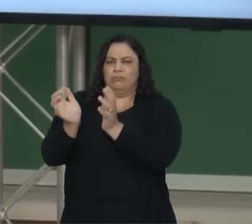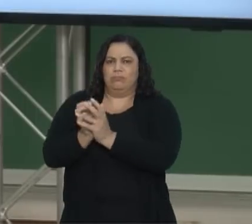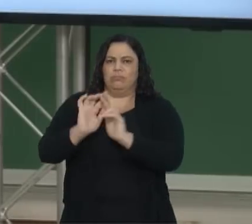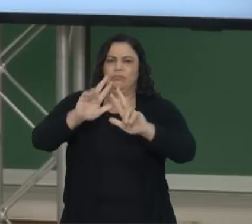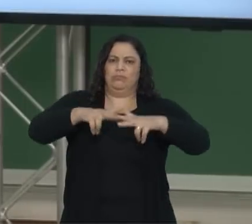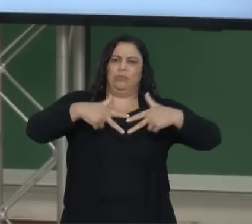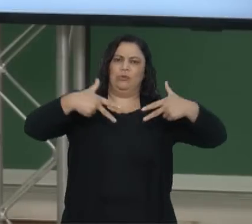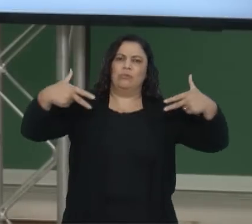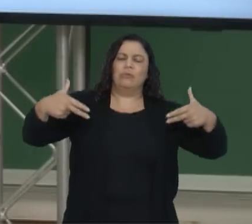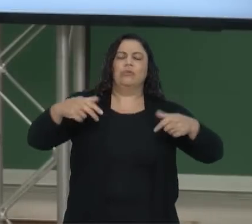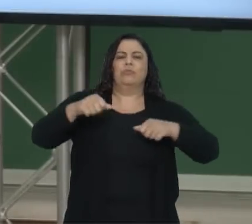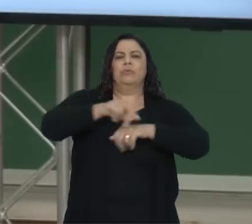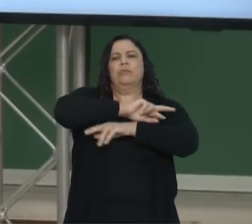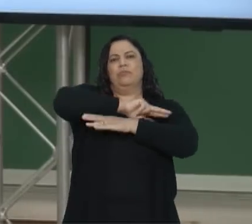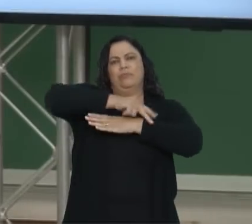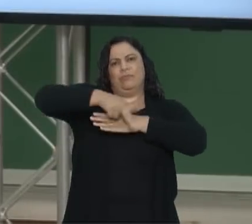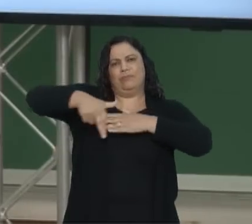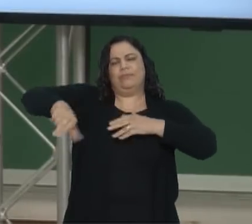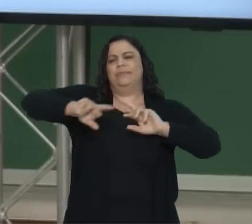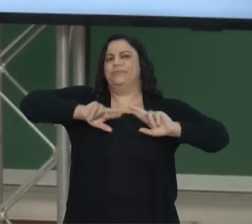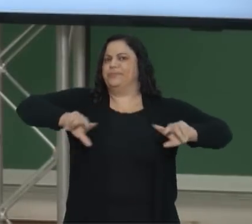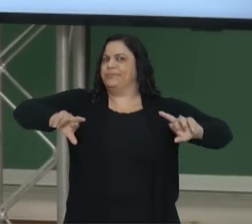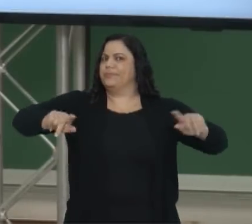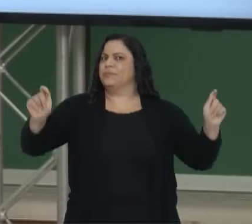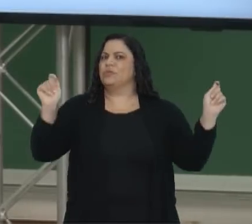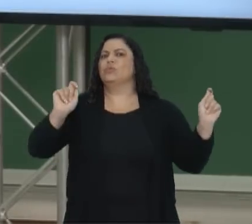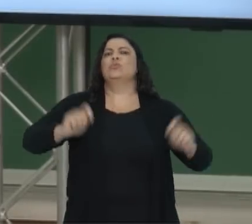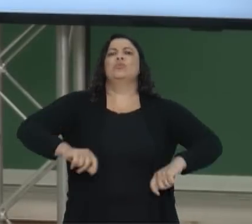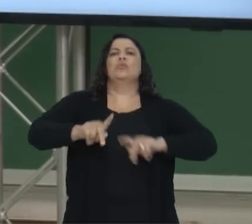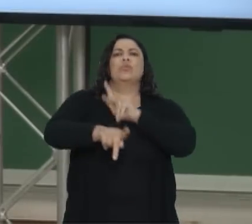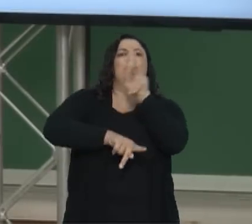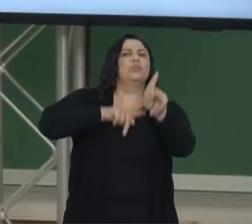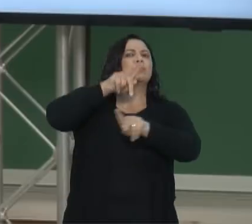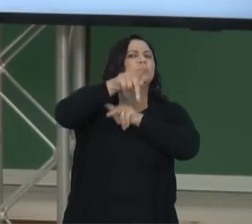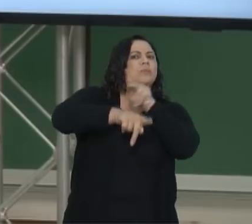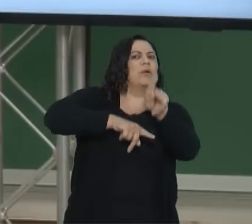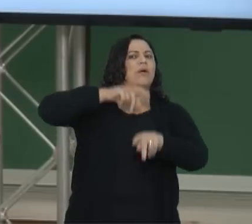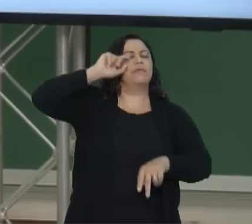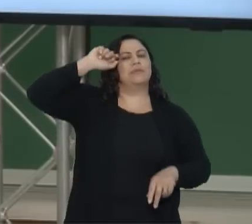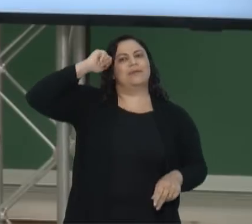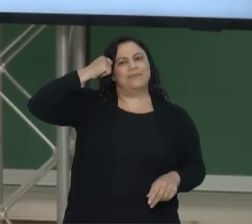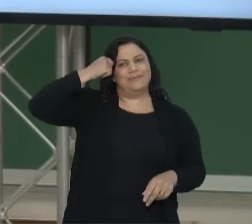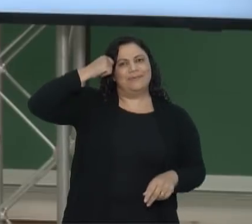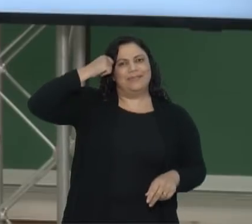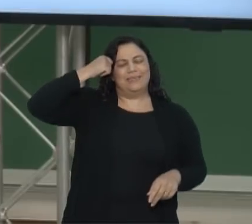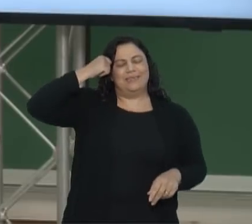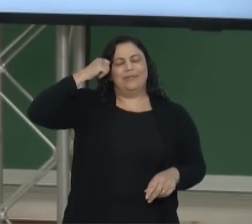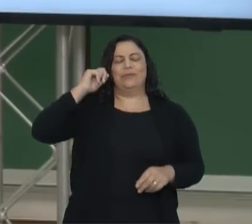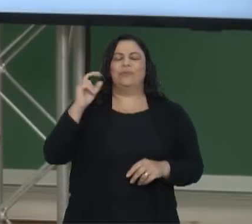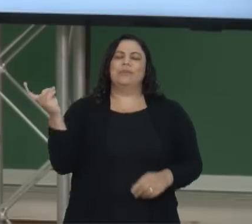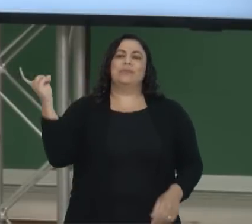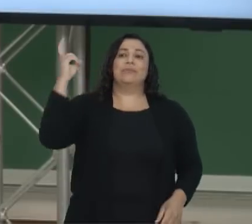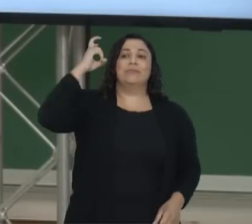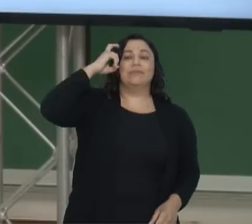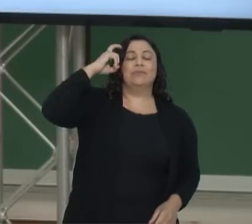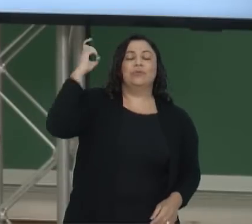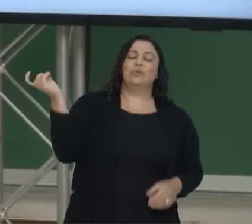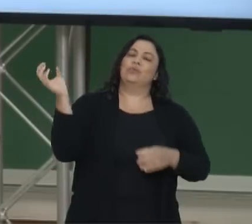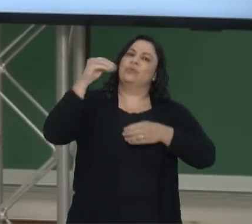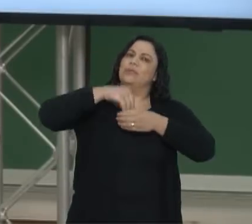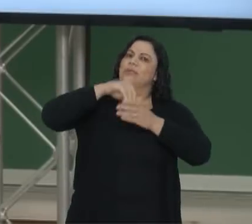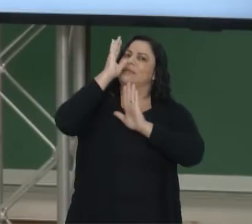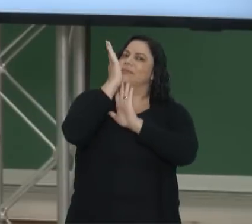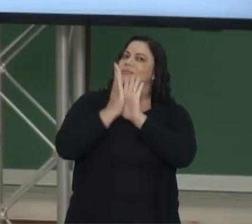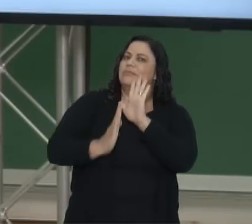que compõem aquela ideia lá dos povos africanos para a riqueza cultural do Brasil. A gente sabe que a contribuição é